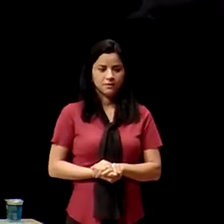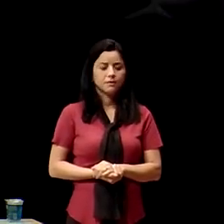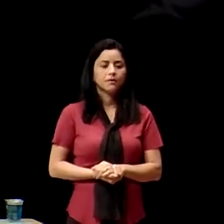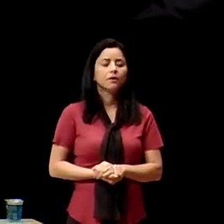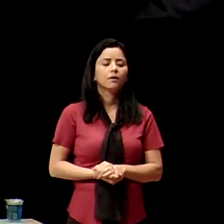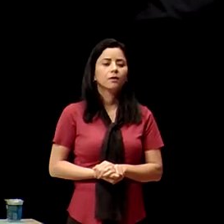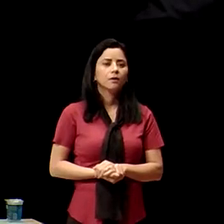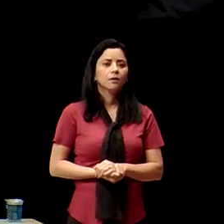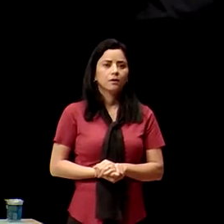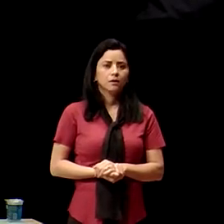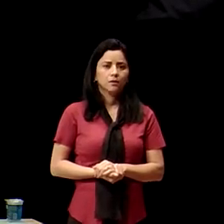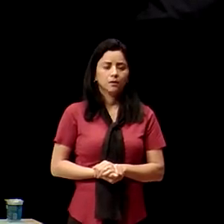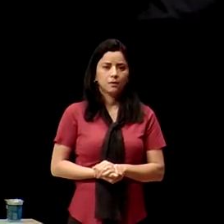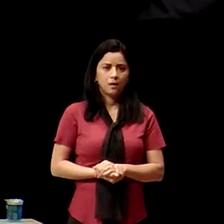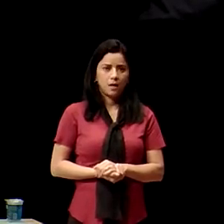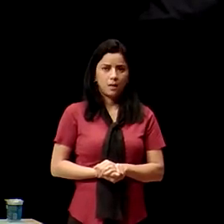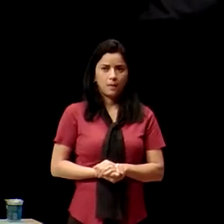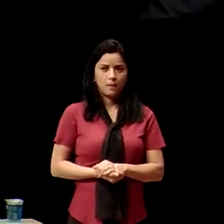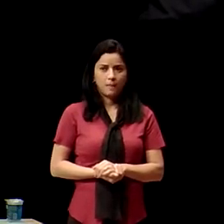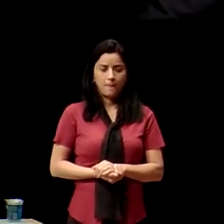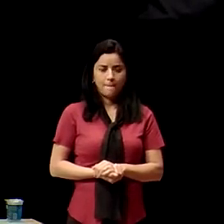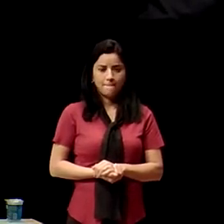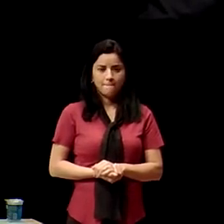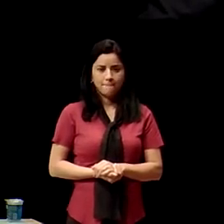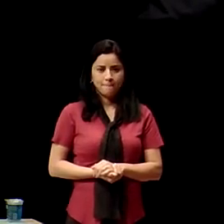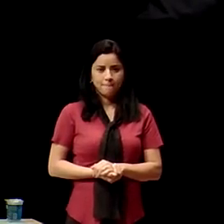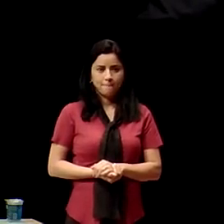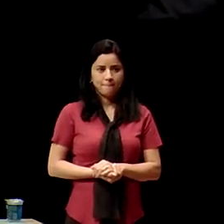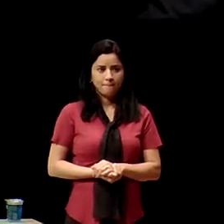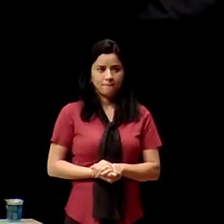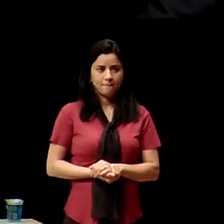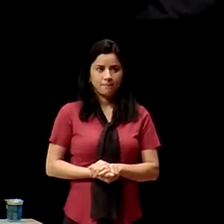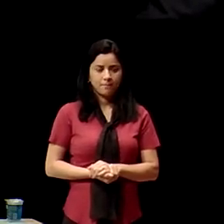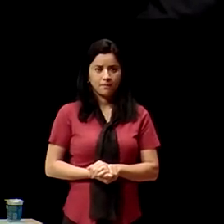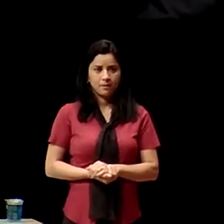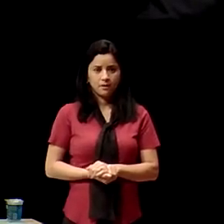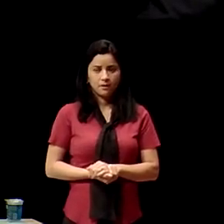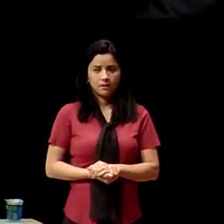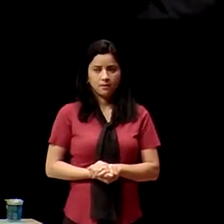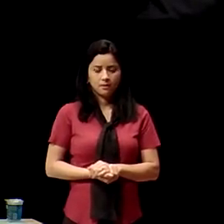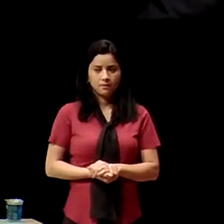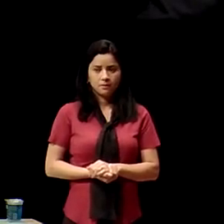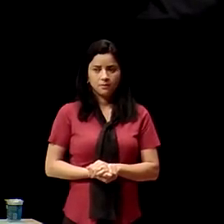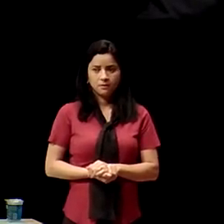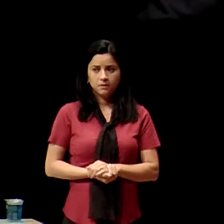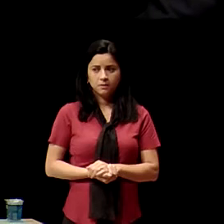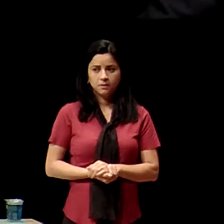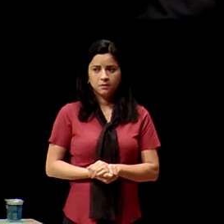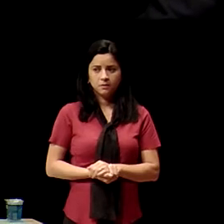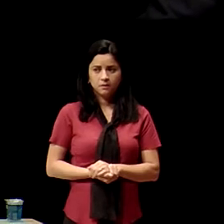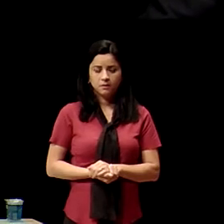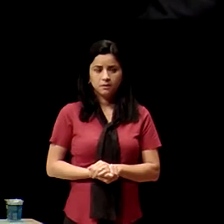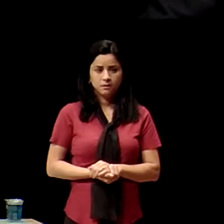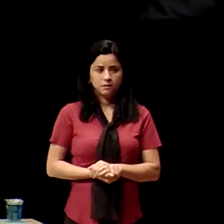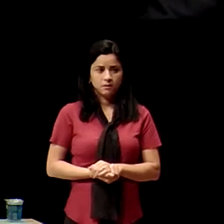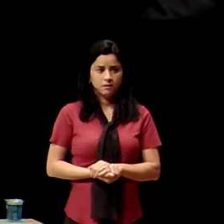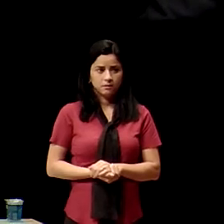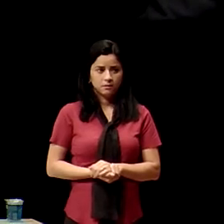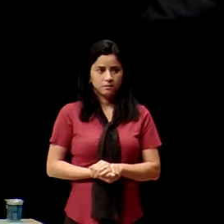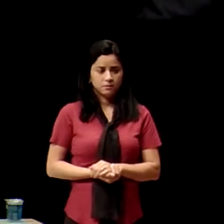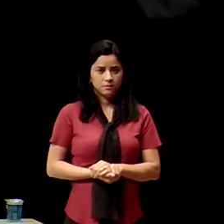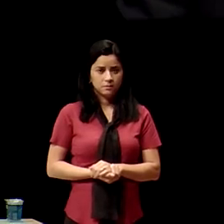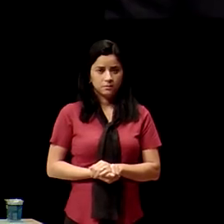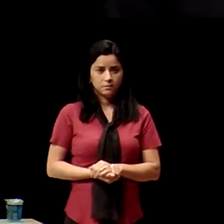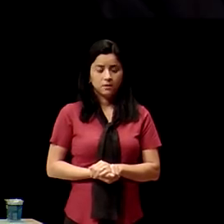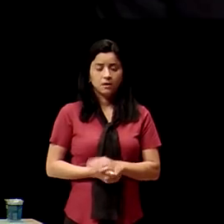a branch of academic studies concerns the aims and the content of a study